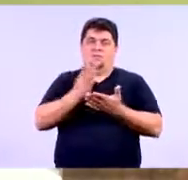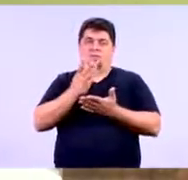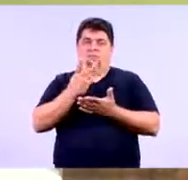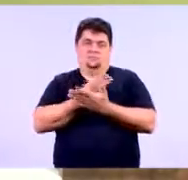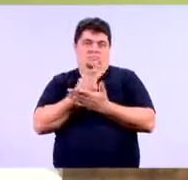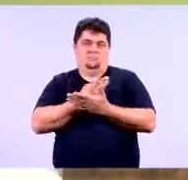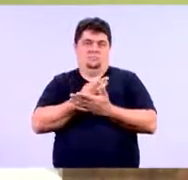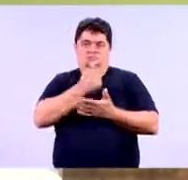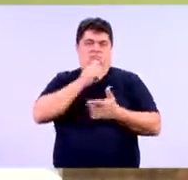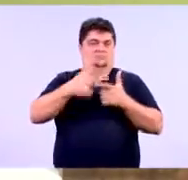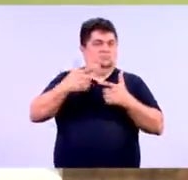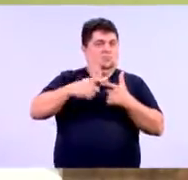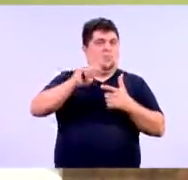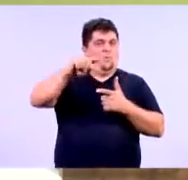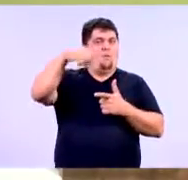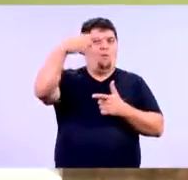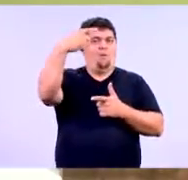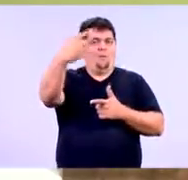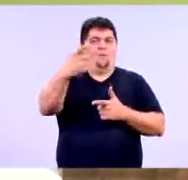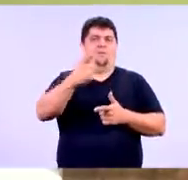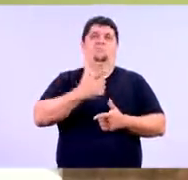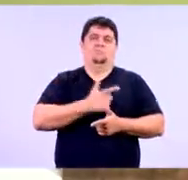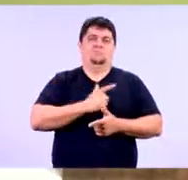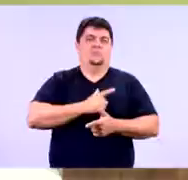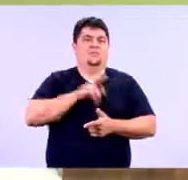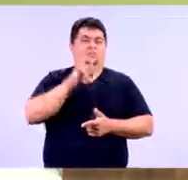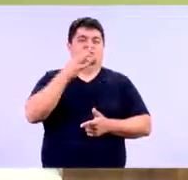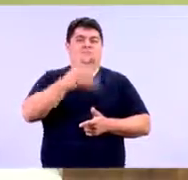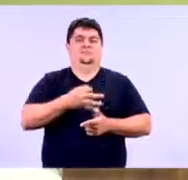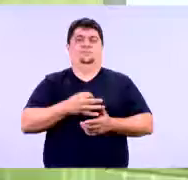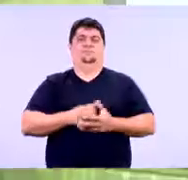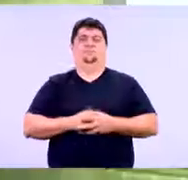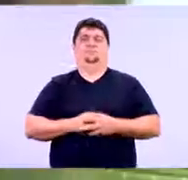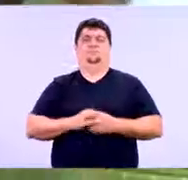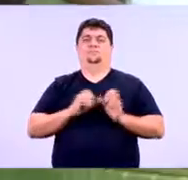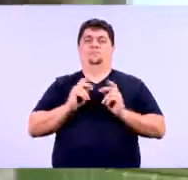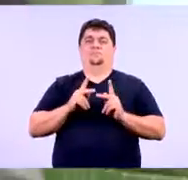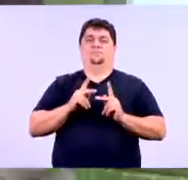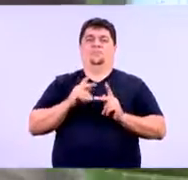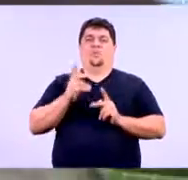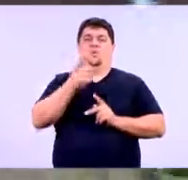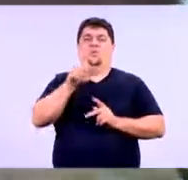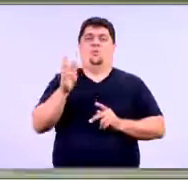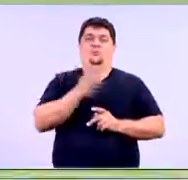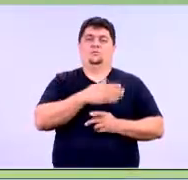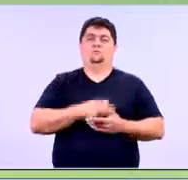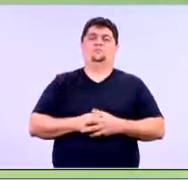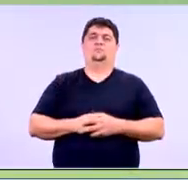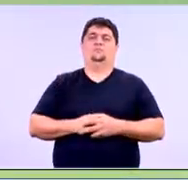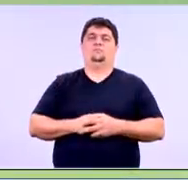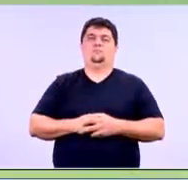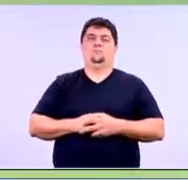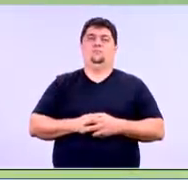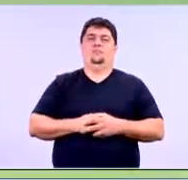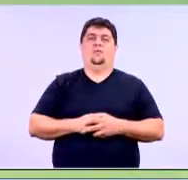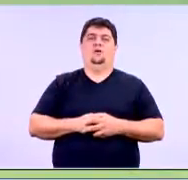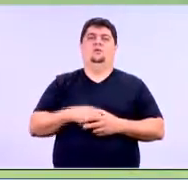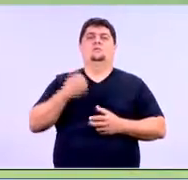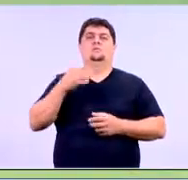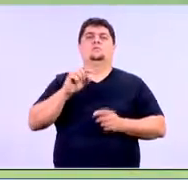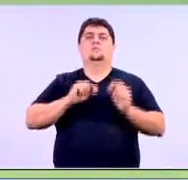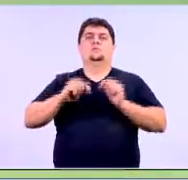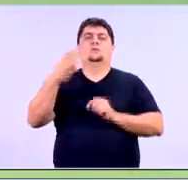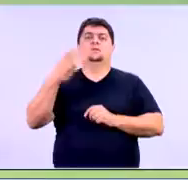problema, vamos na próxima, que aí, próxima alternativa, eu acredito que a gente acerte. Ok, vamos lá, para a próxima alternativa. O que diz a próxima alternativa?